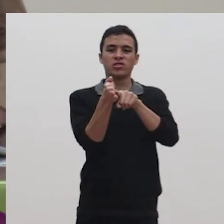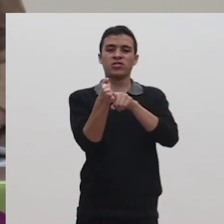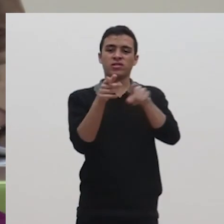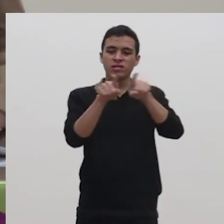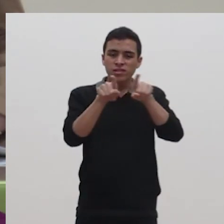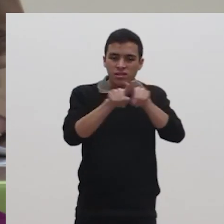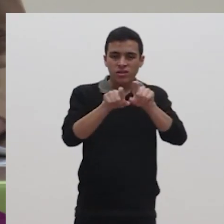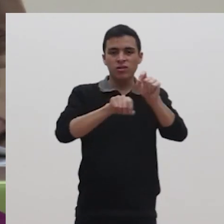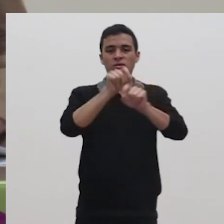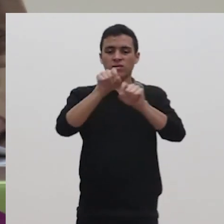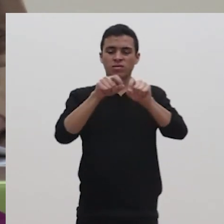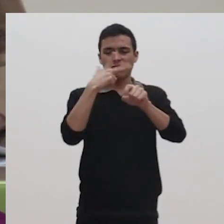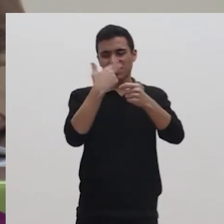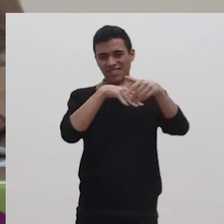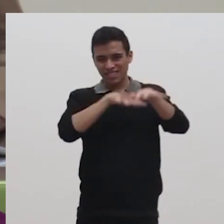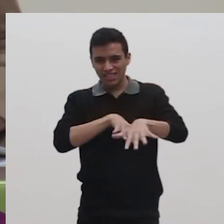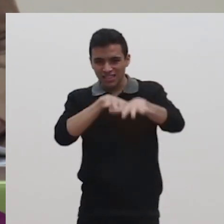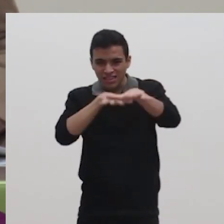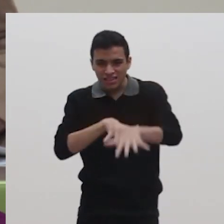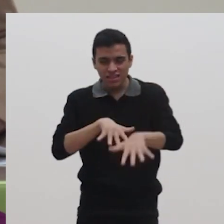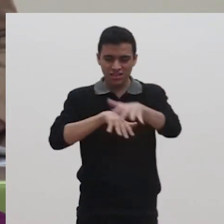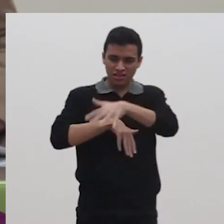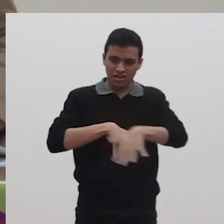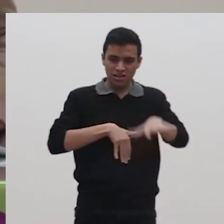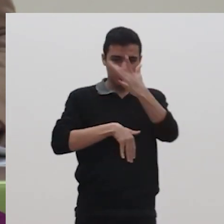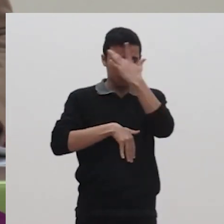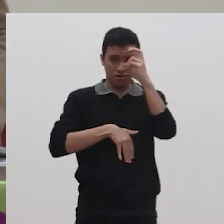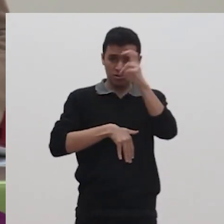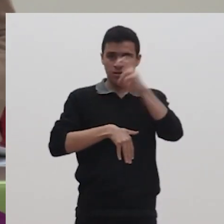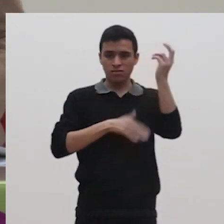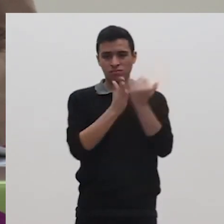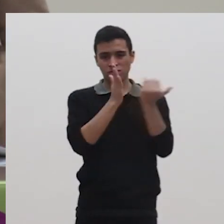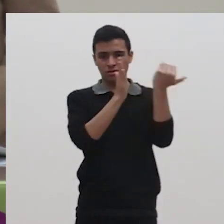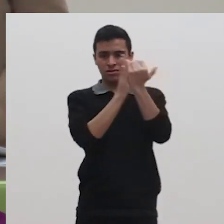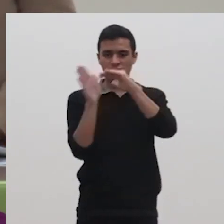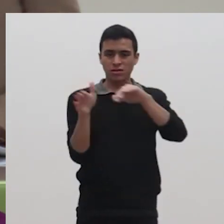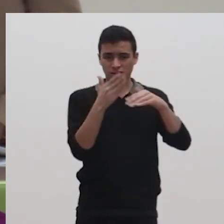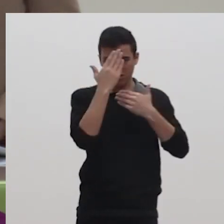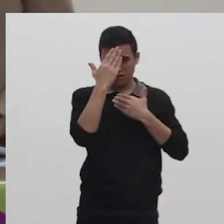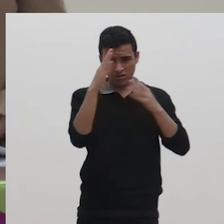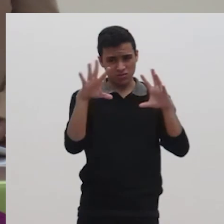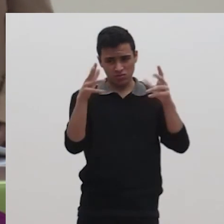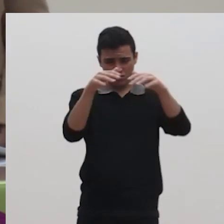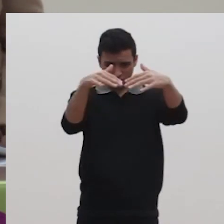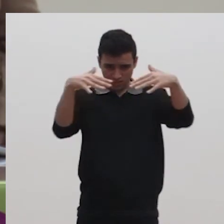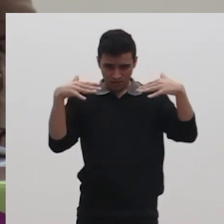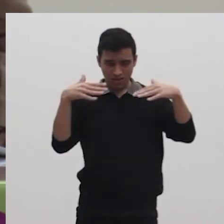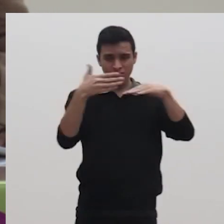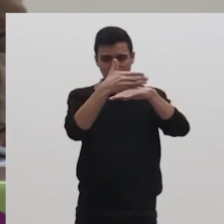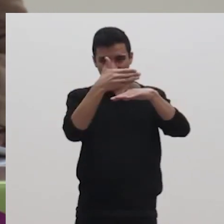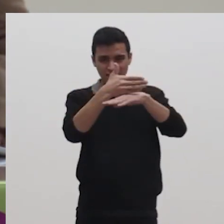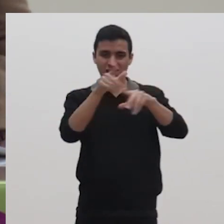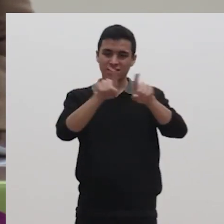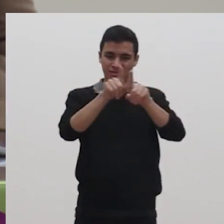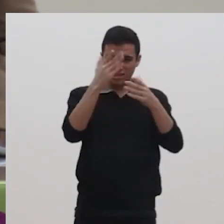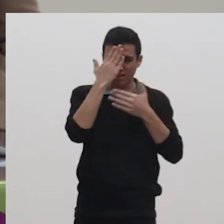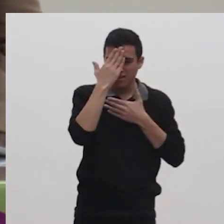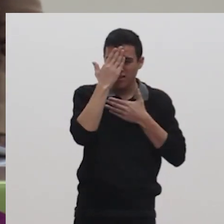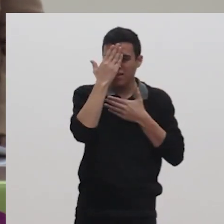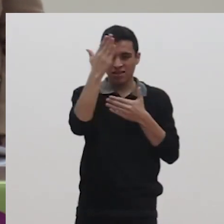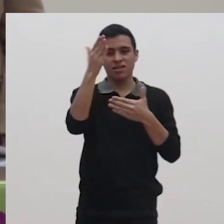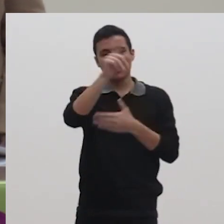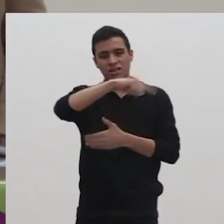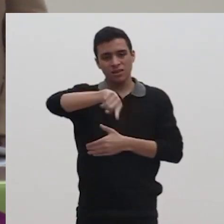pesquisa, desenvolvimento e na propriedade intelectual. Eu agradeço a todos a participação, agradeço a todos